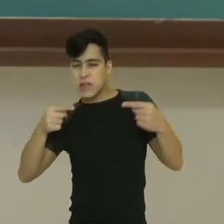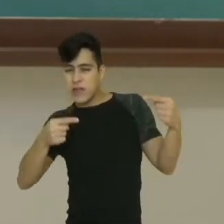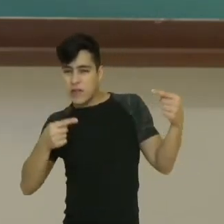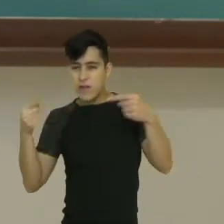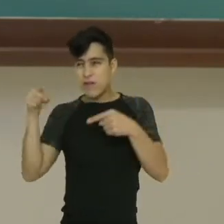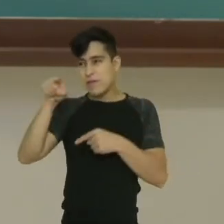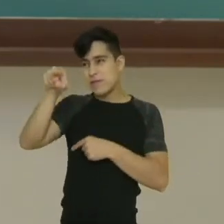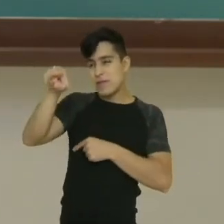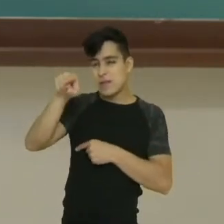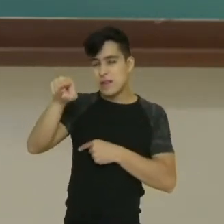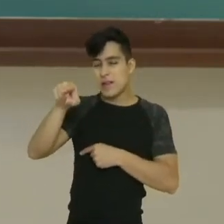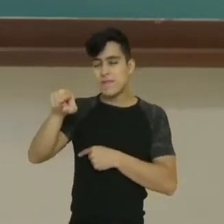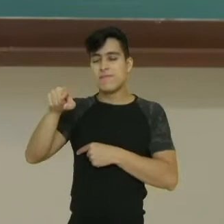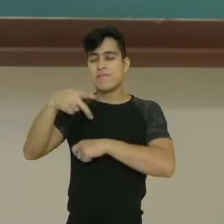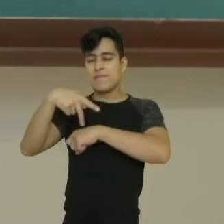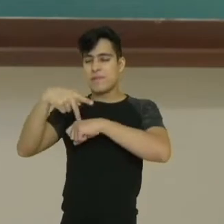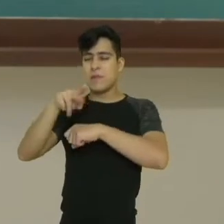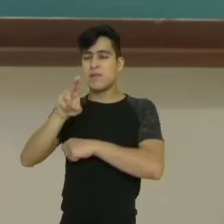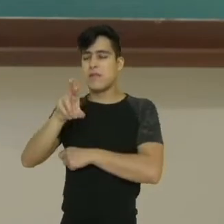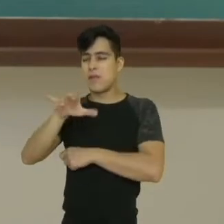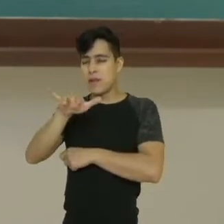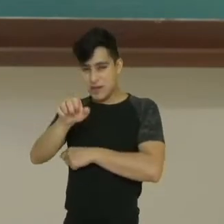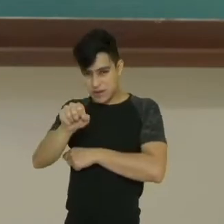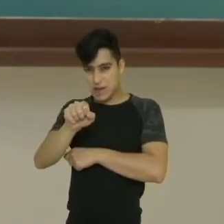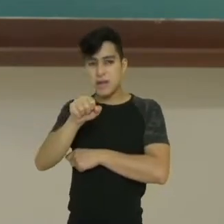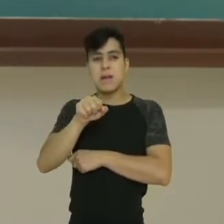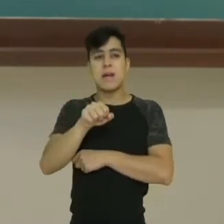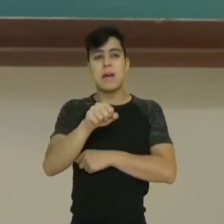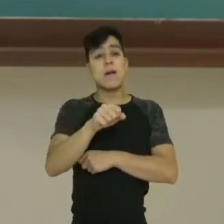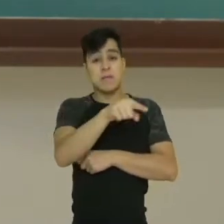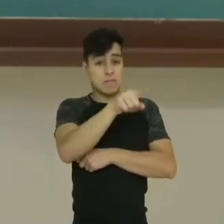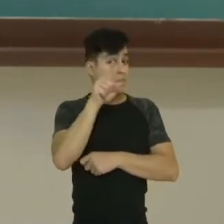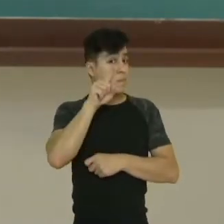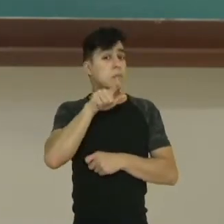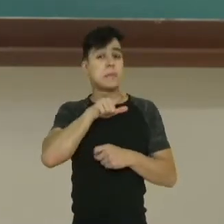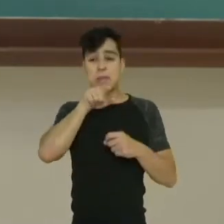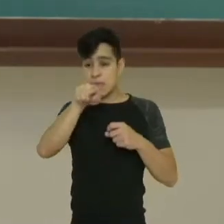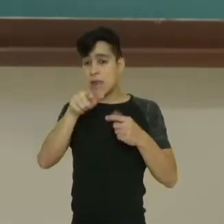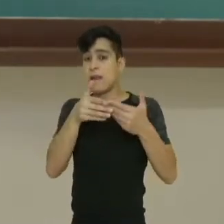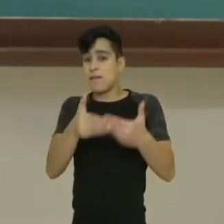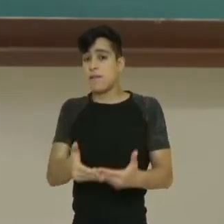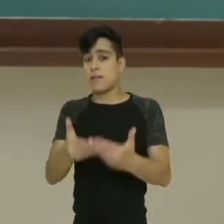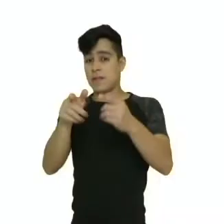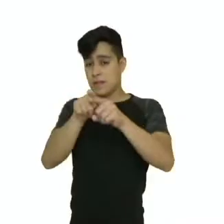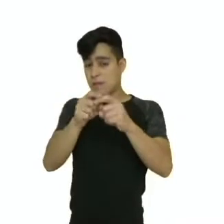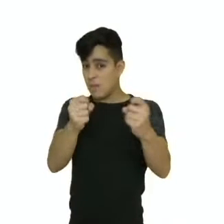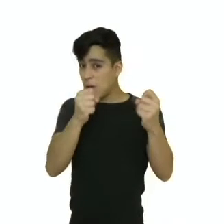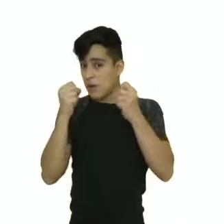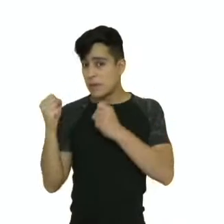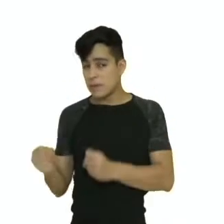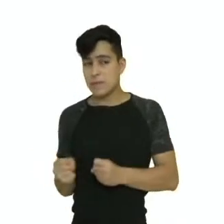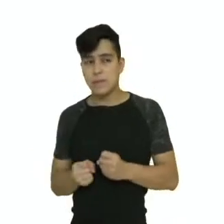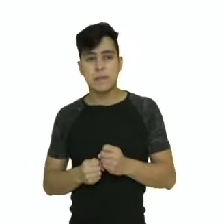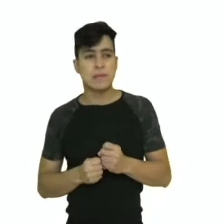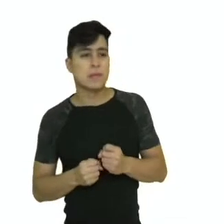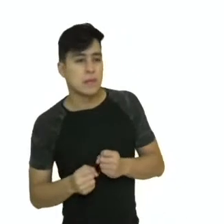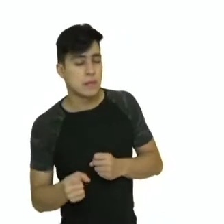o início do conflito na região da Ucrânia, ok? Só para vocês terem uma noção de que os Estados Unidos têm uma grande, olha o